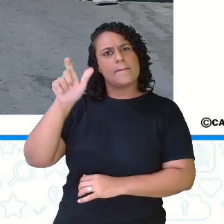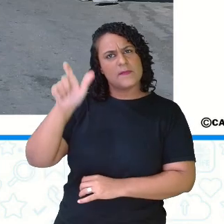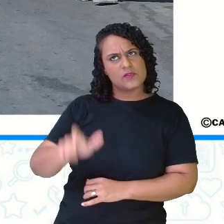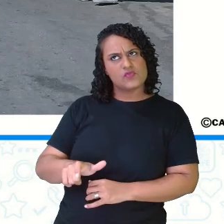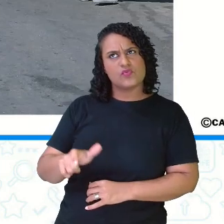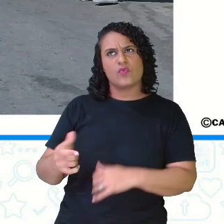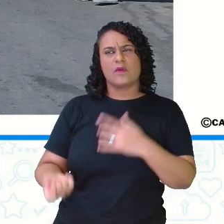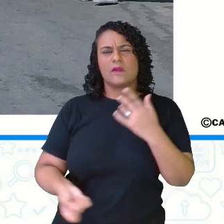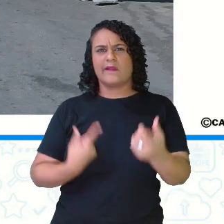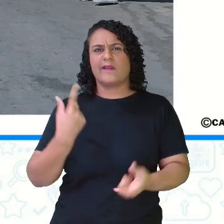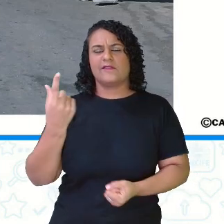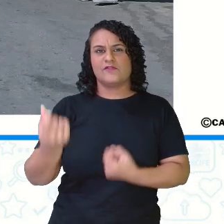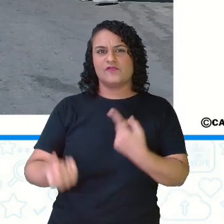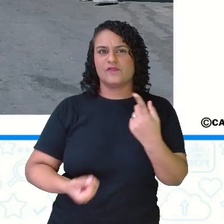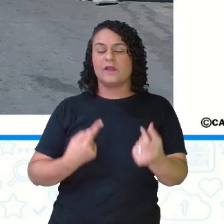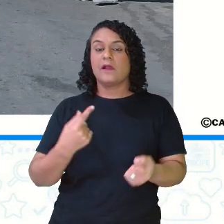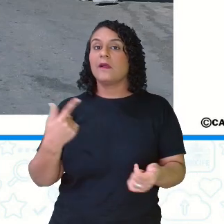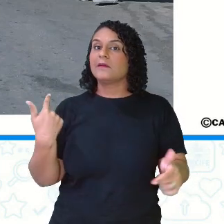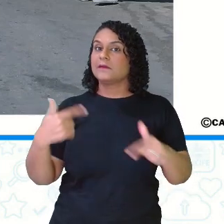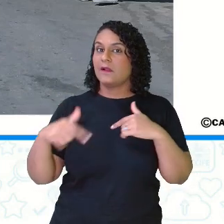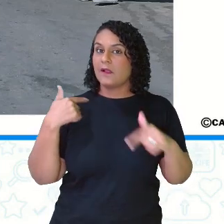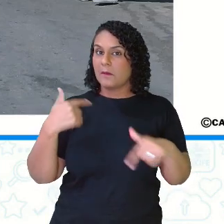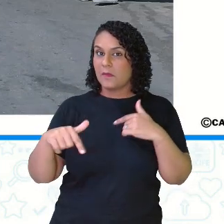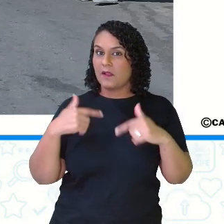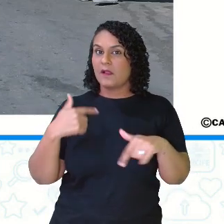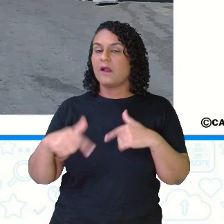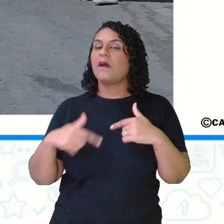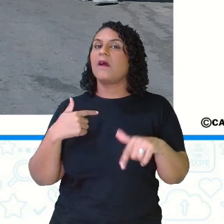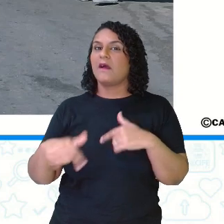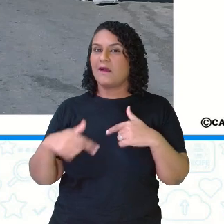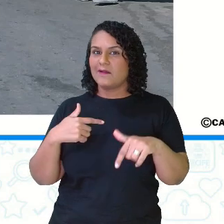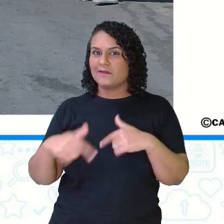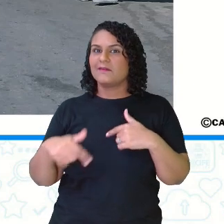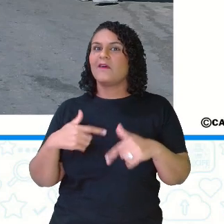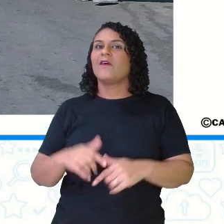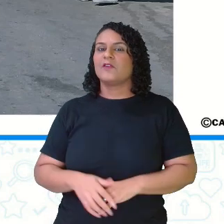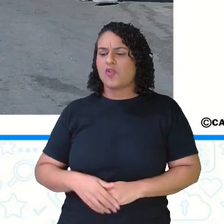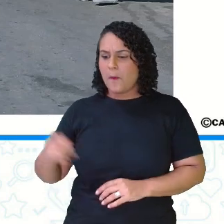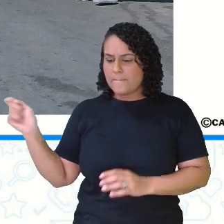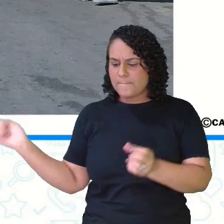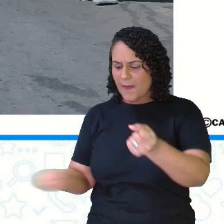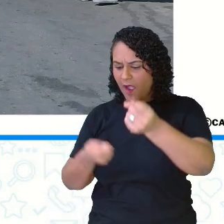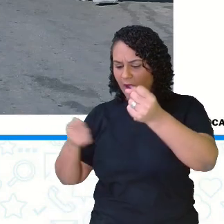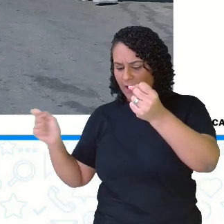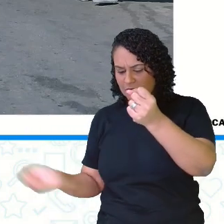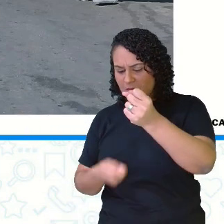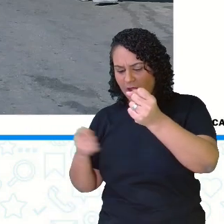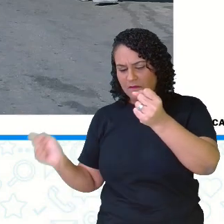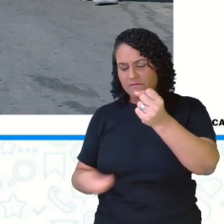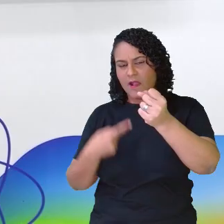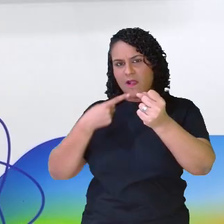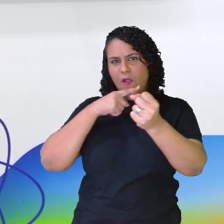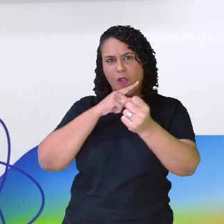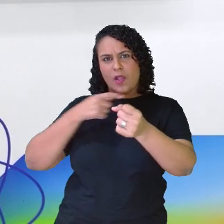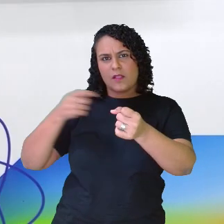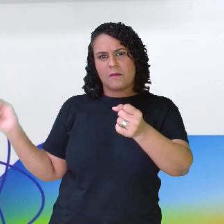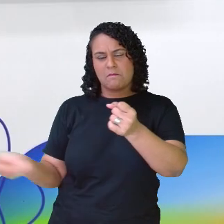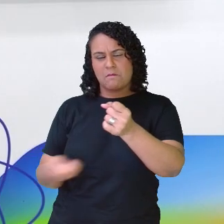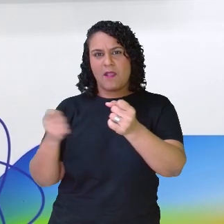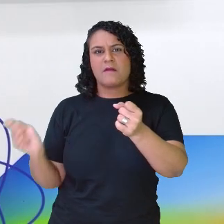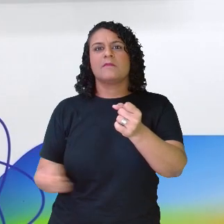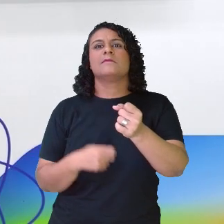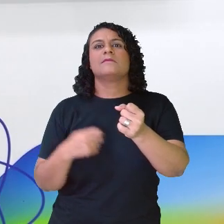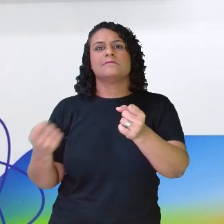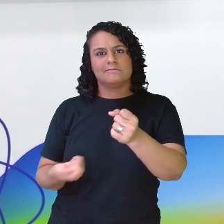muitas vezes trabalham lá no corte de cana. E essas pessoas acabam também